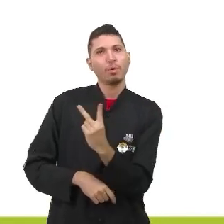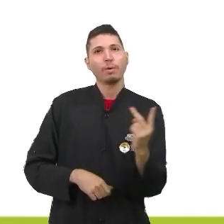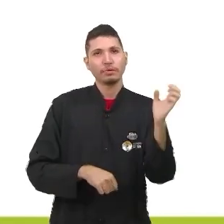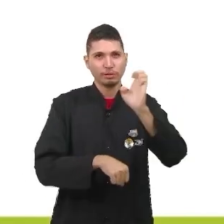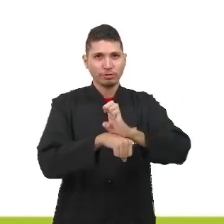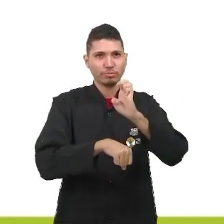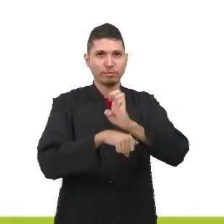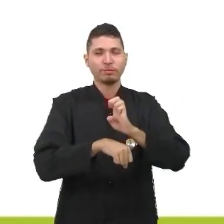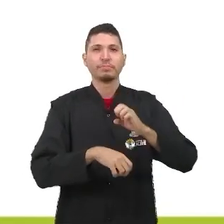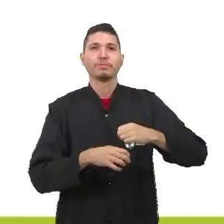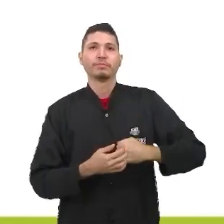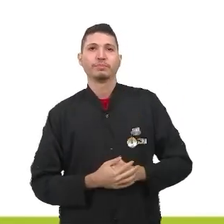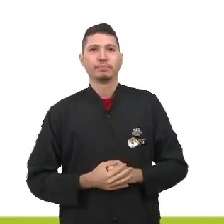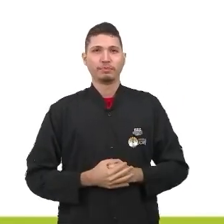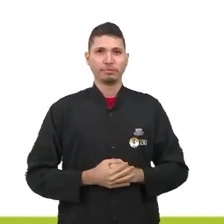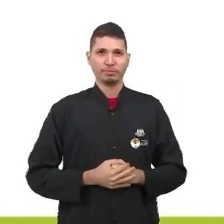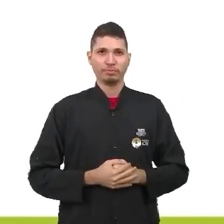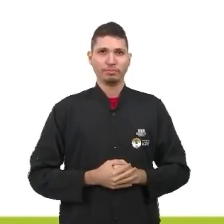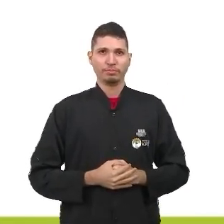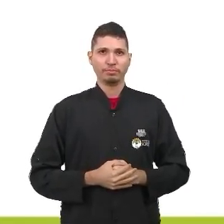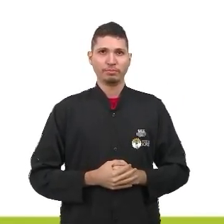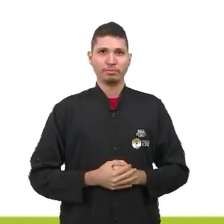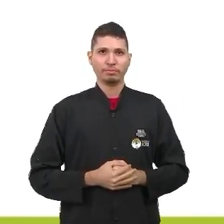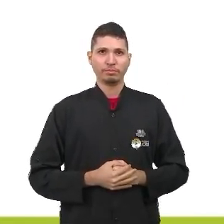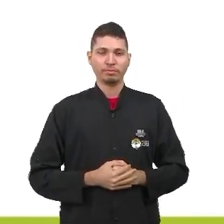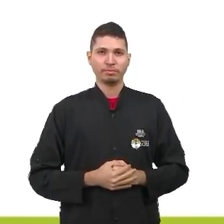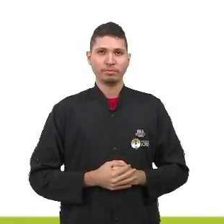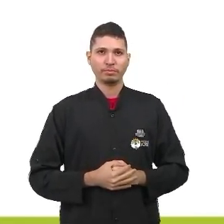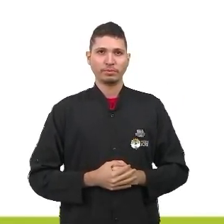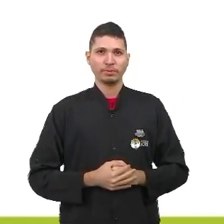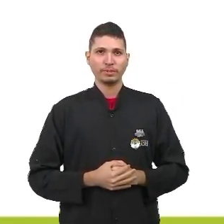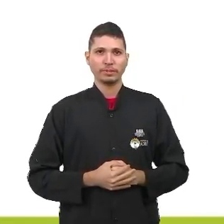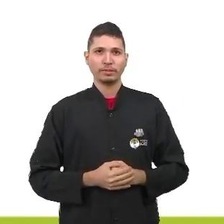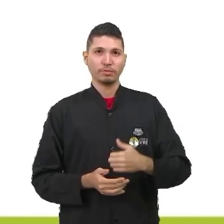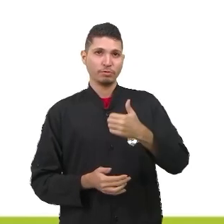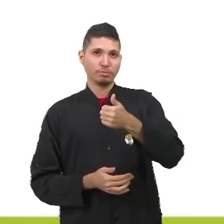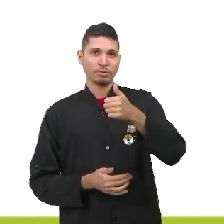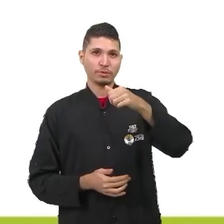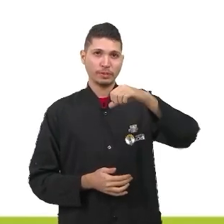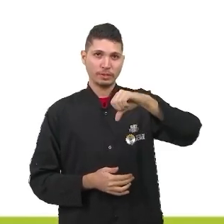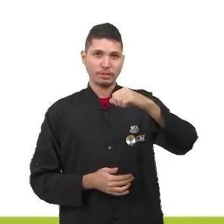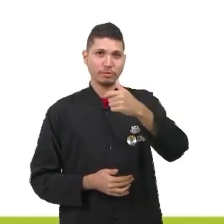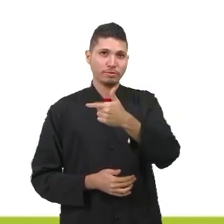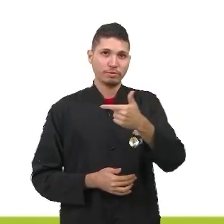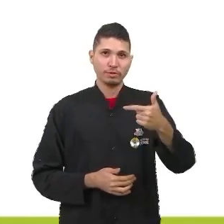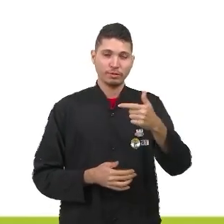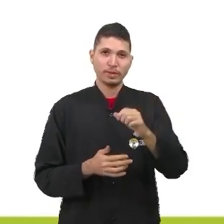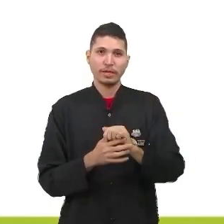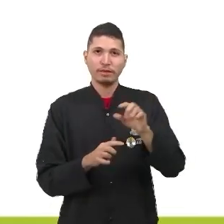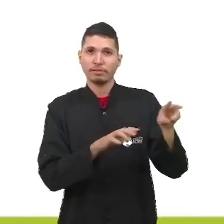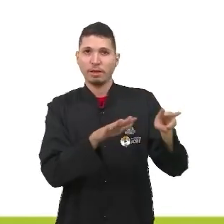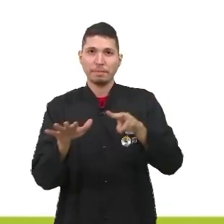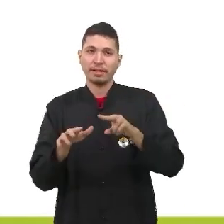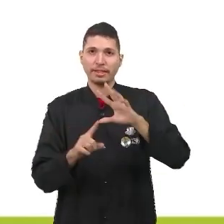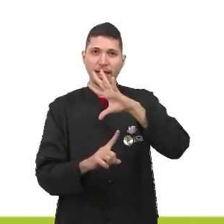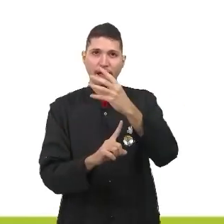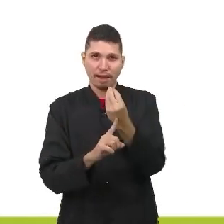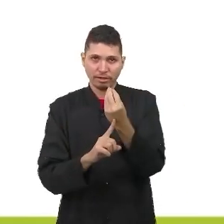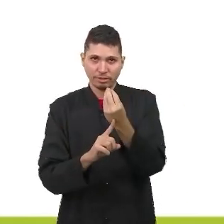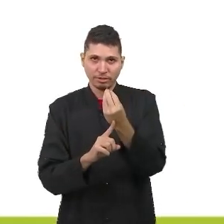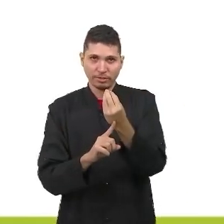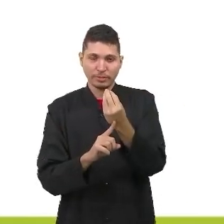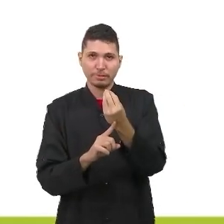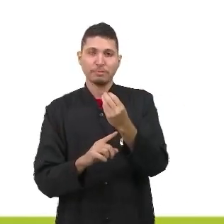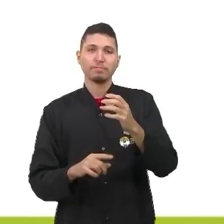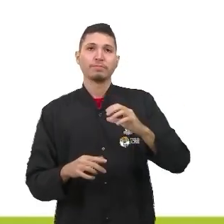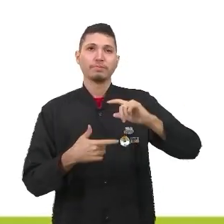temos também ocorreu em São Paulo, né, em 1922, a Semana de Arte Moderna, no Teatro Municipal de